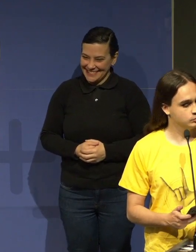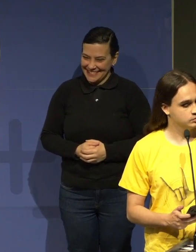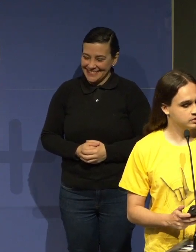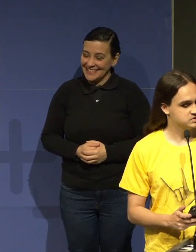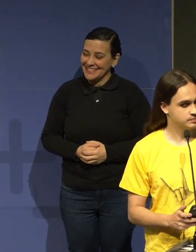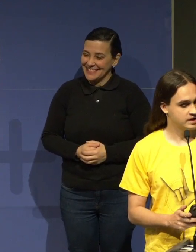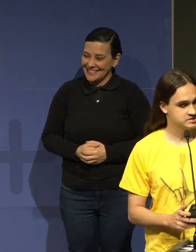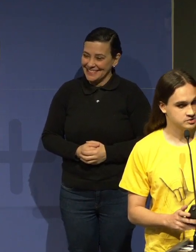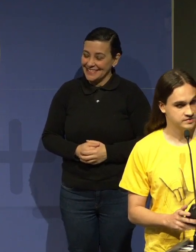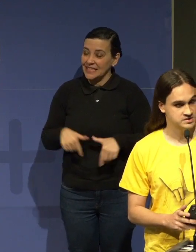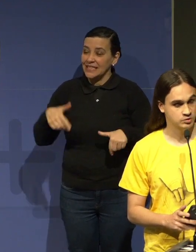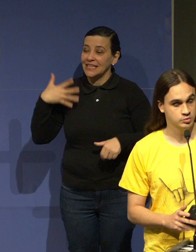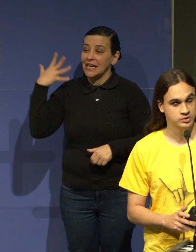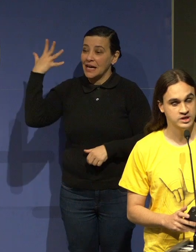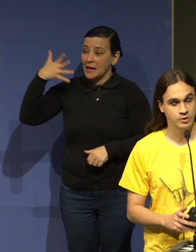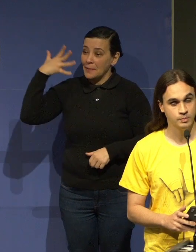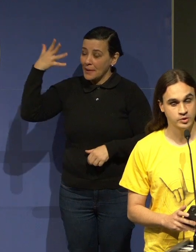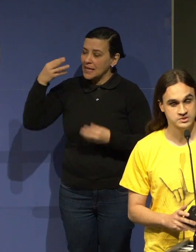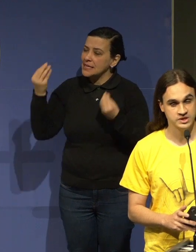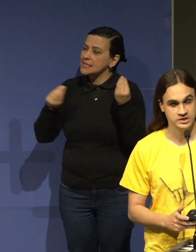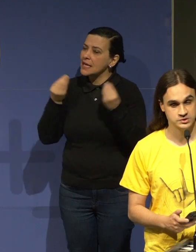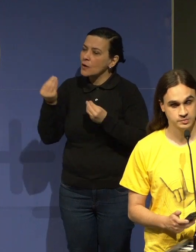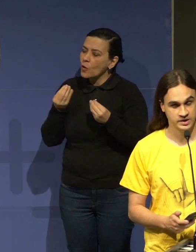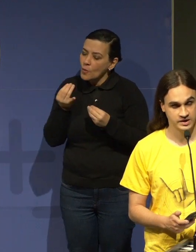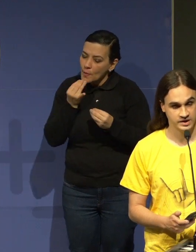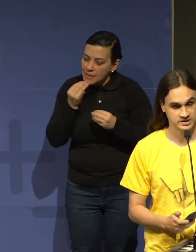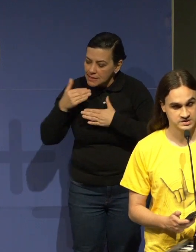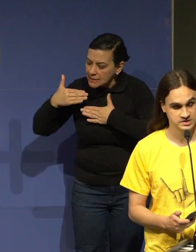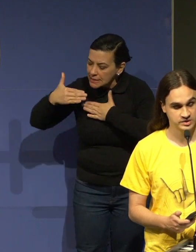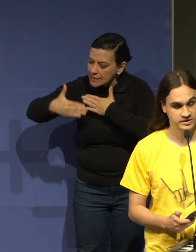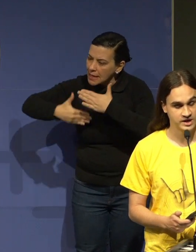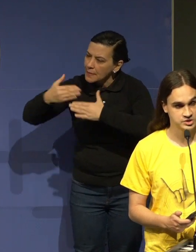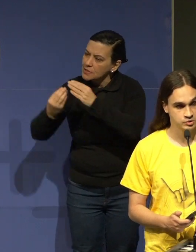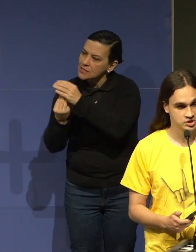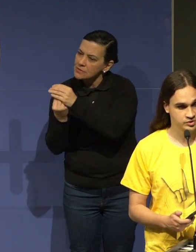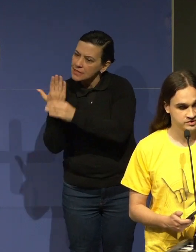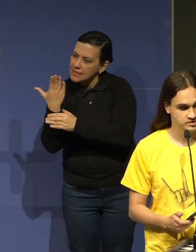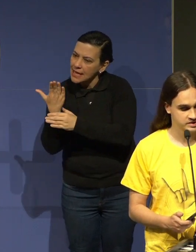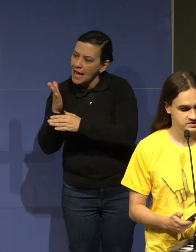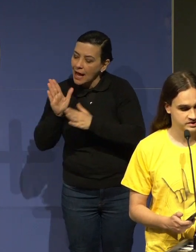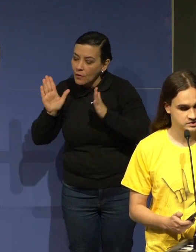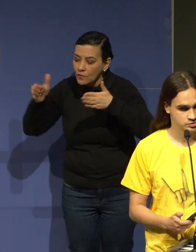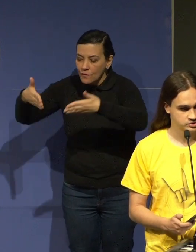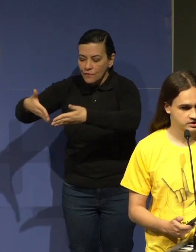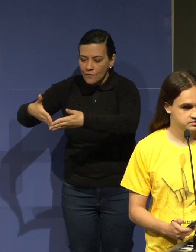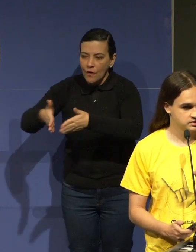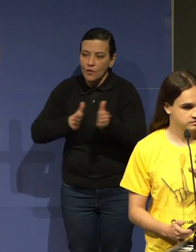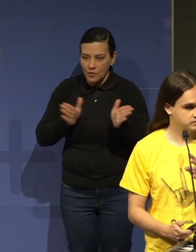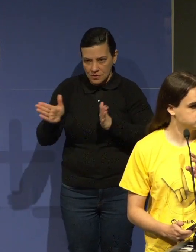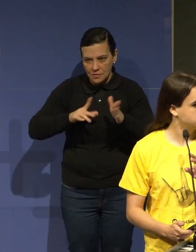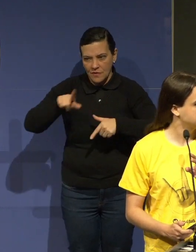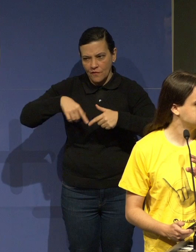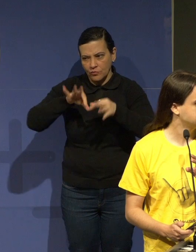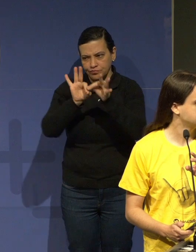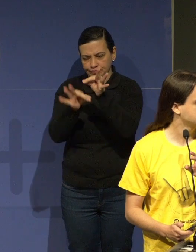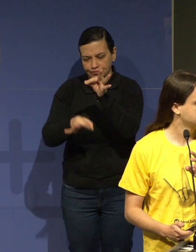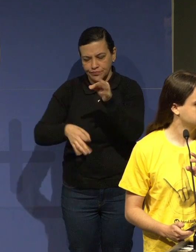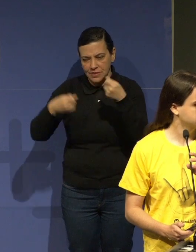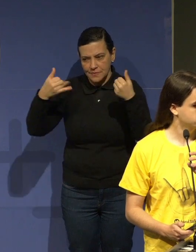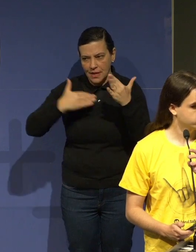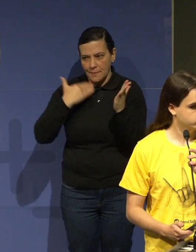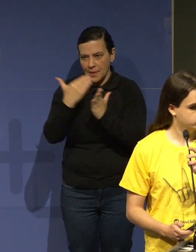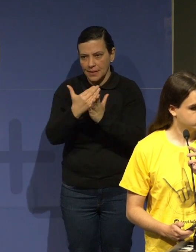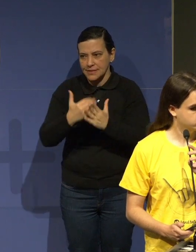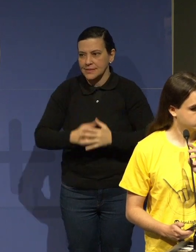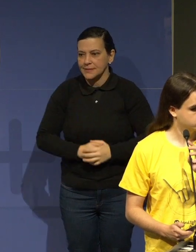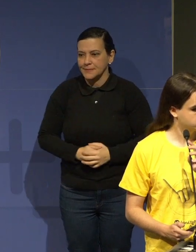aqui a nossa palestra hoje vai ser como criar um processo para acessibilidade. Eu já vou entrar em mais detalhes sobre o que isso significa. Você pode passar, por favor?